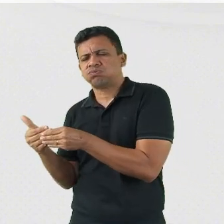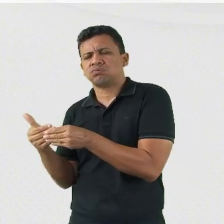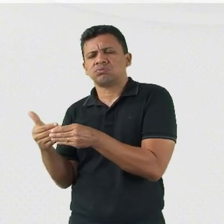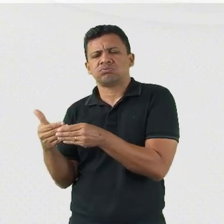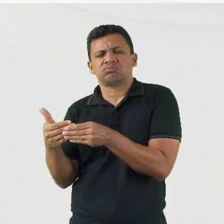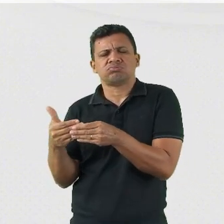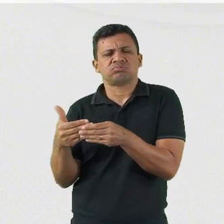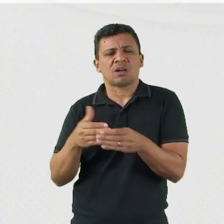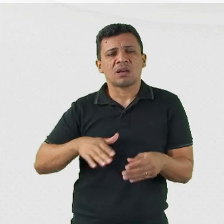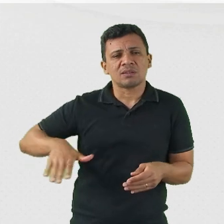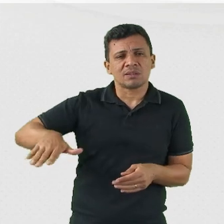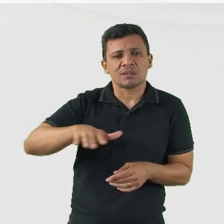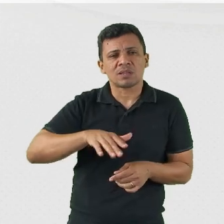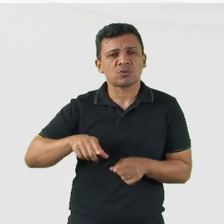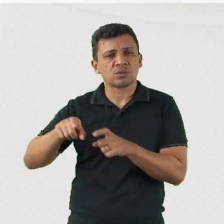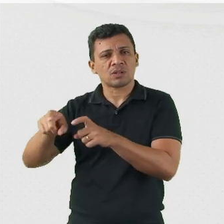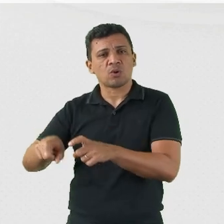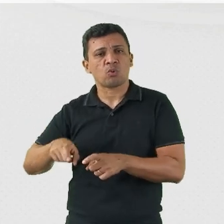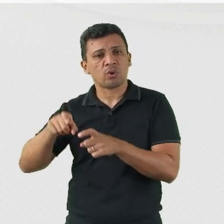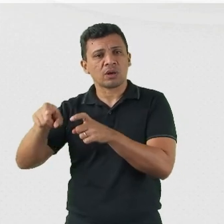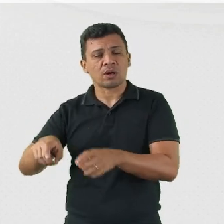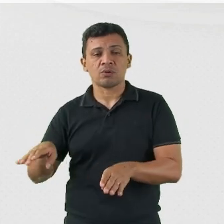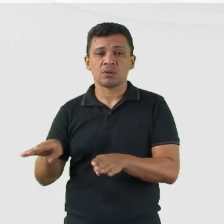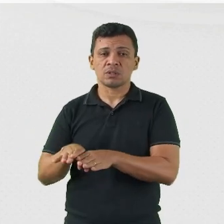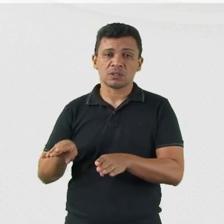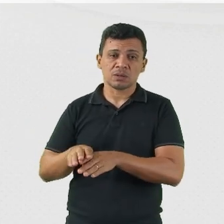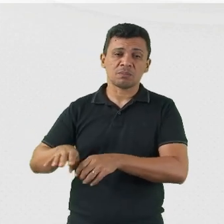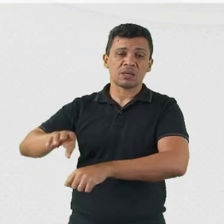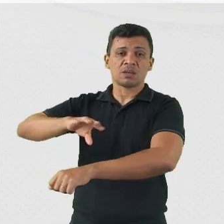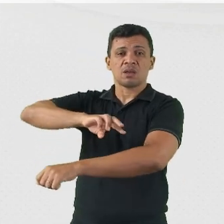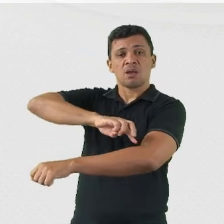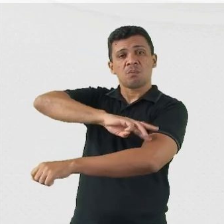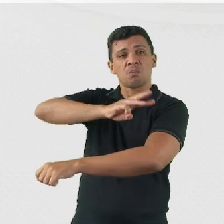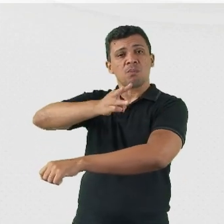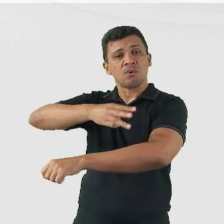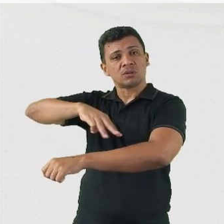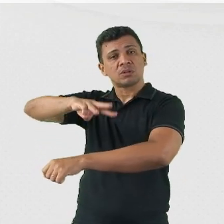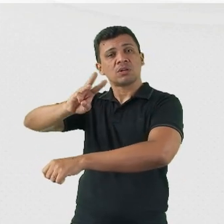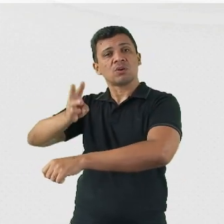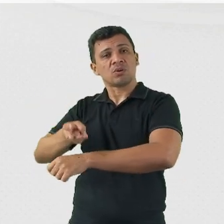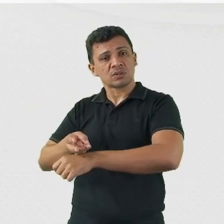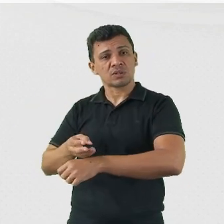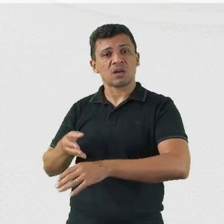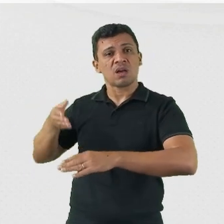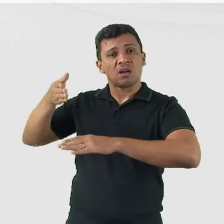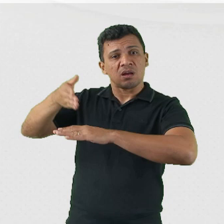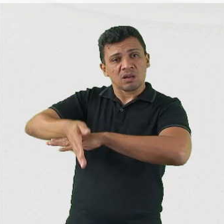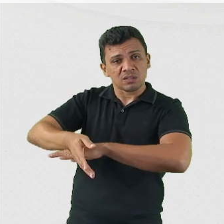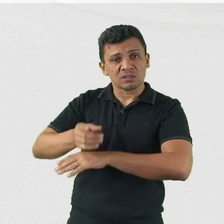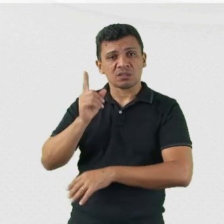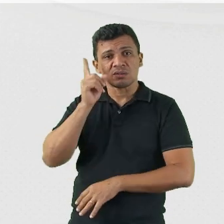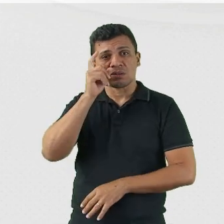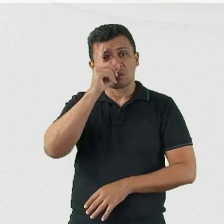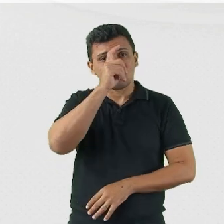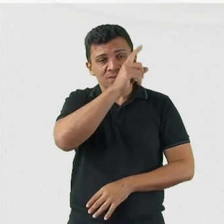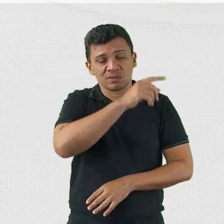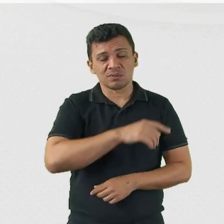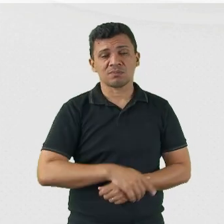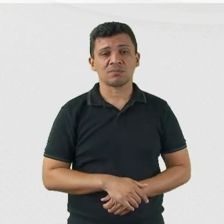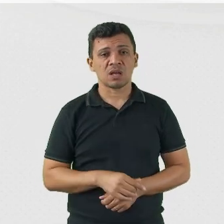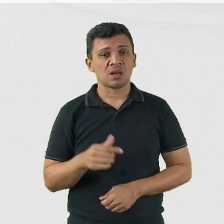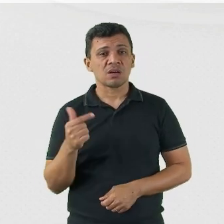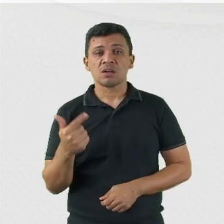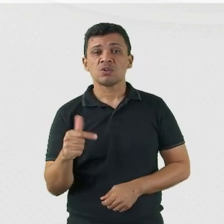zona rural, quanto, por exemplo, em áreas montanhosas, áreas de pouco acesso, áreas que não têm